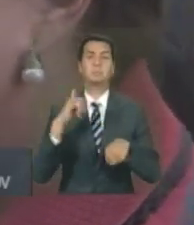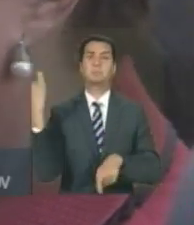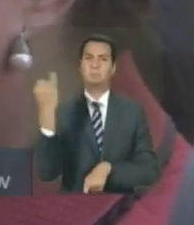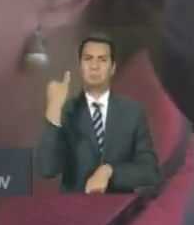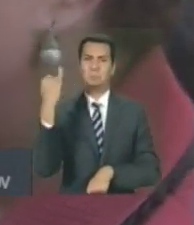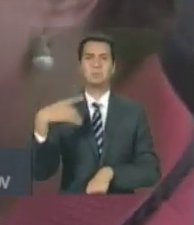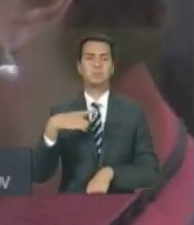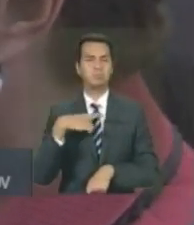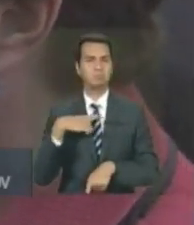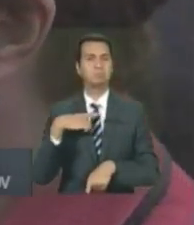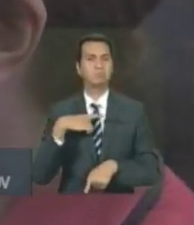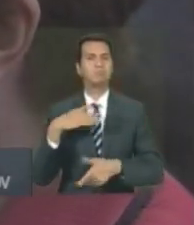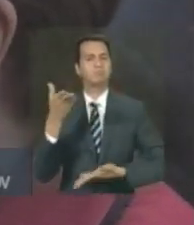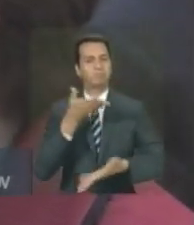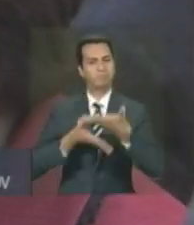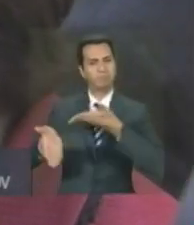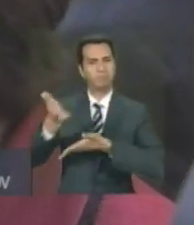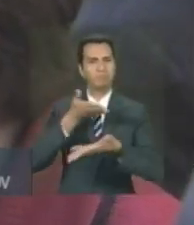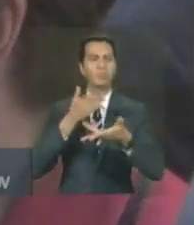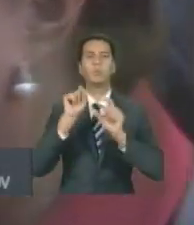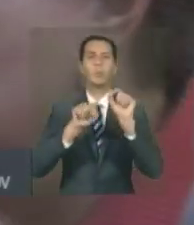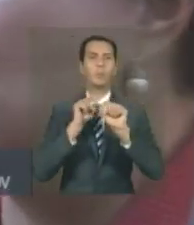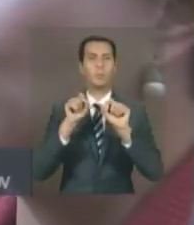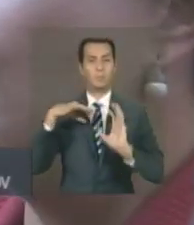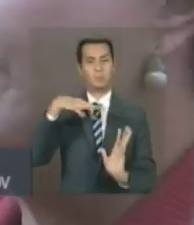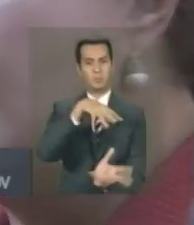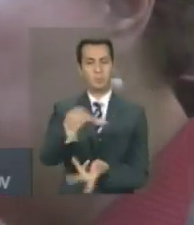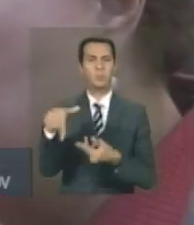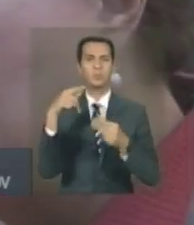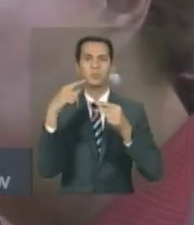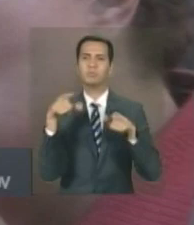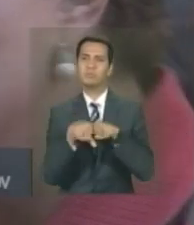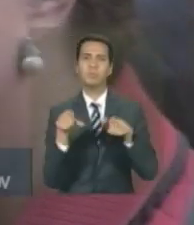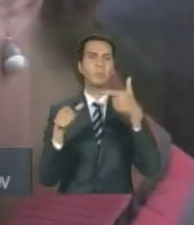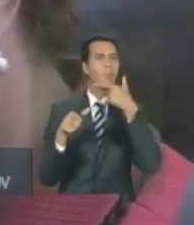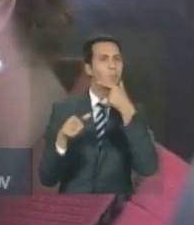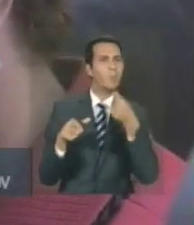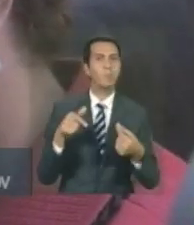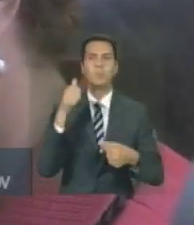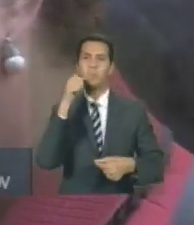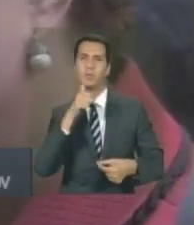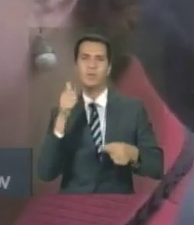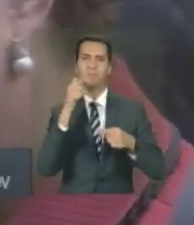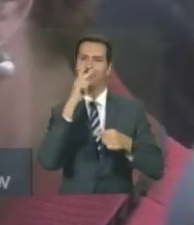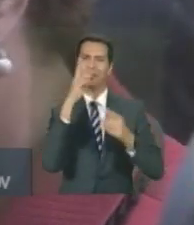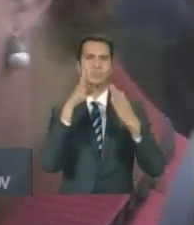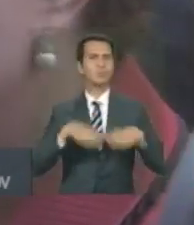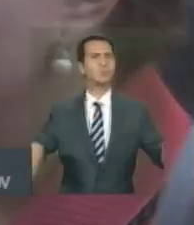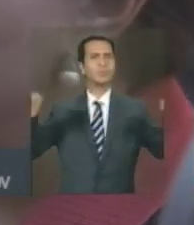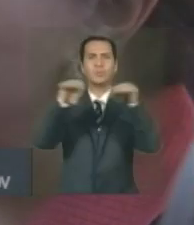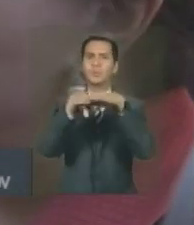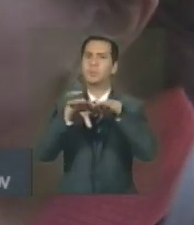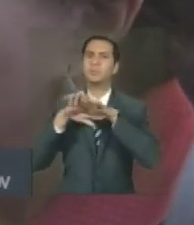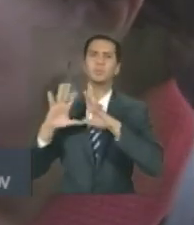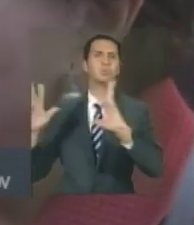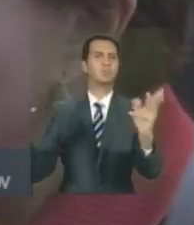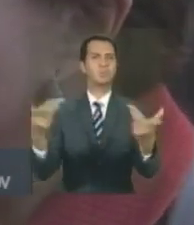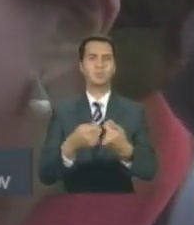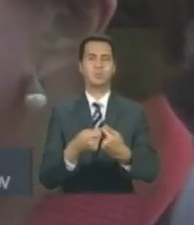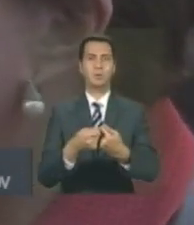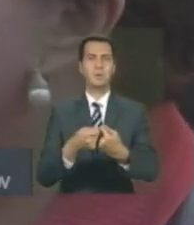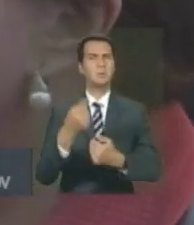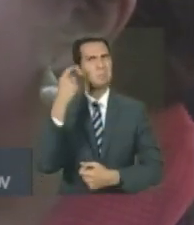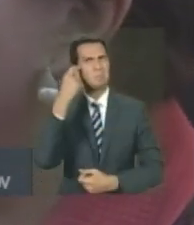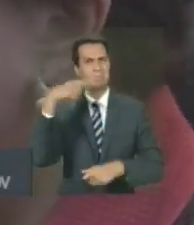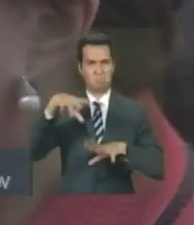uma relação de olhar o mundo e olhar os homens e as mulheres como iguais. Talvez poucos